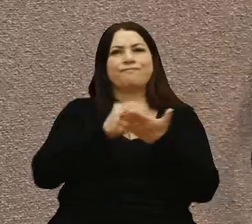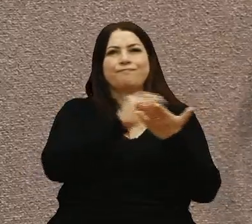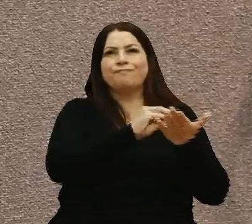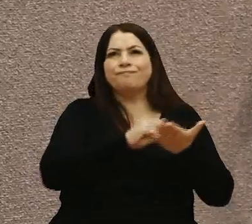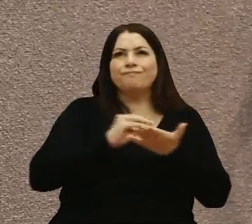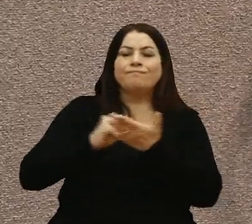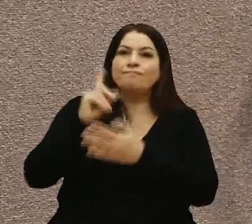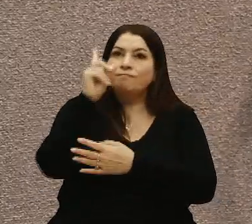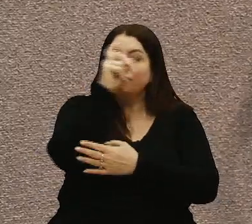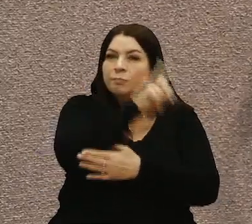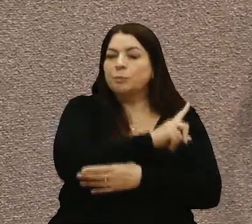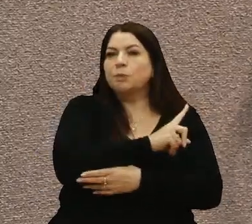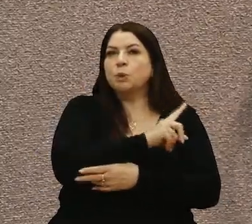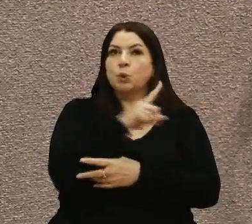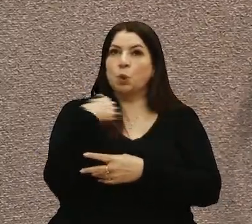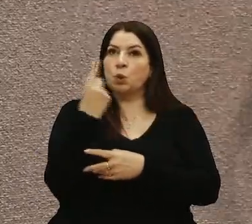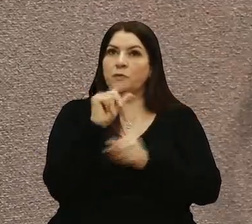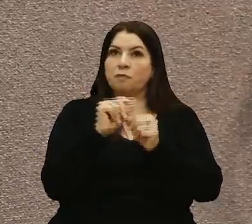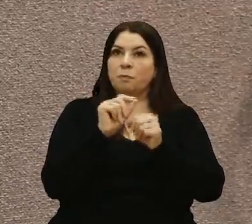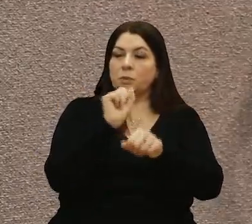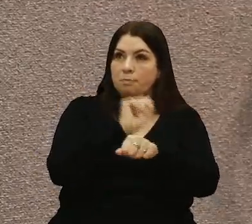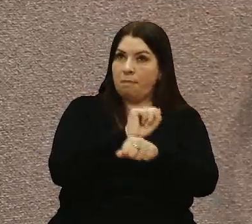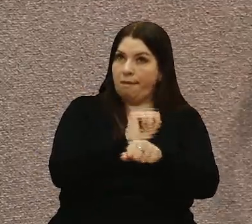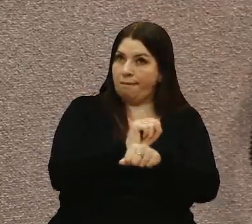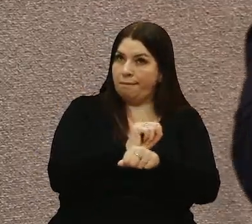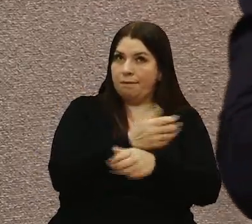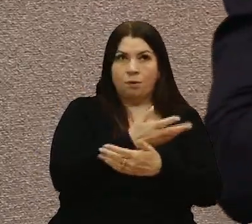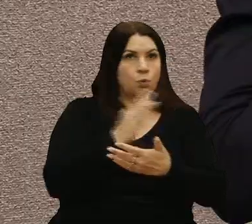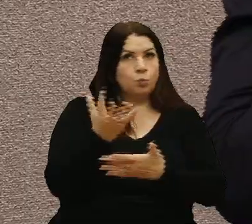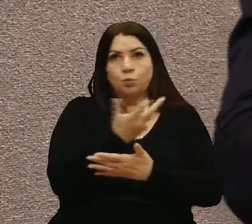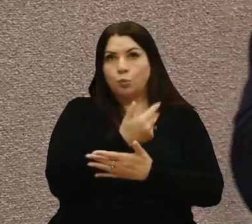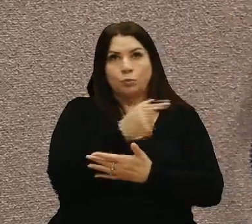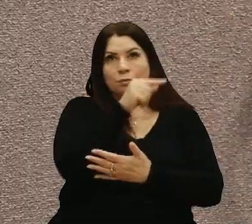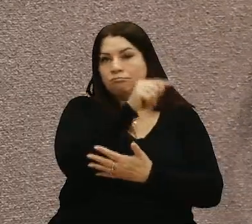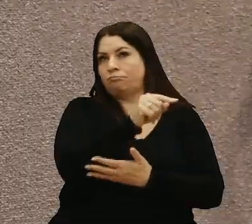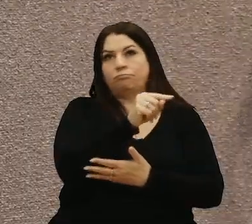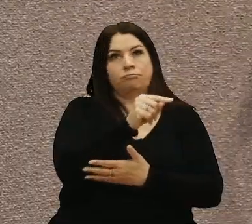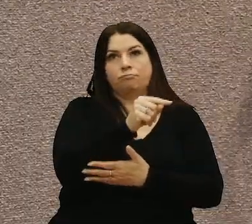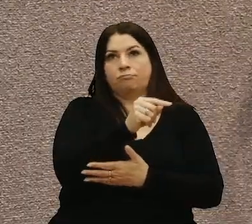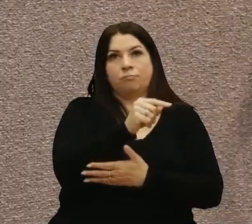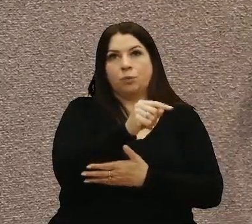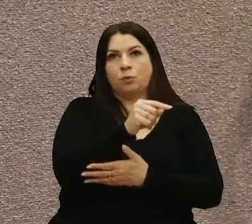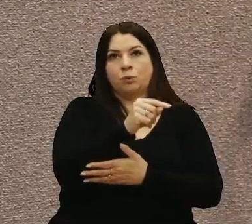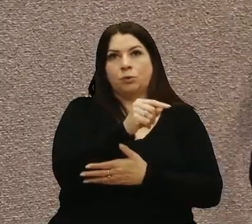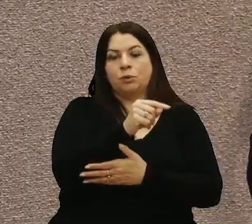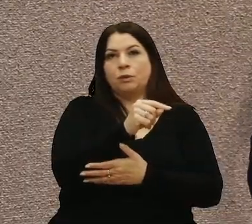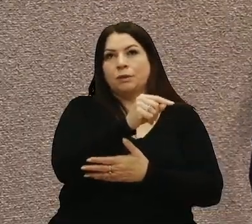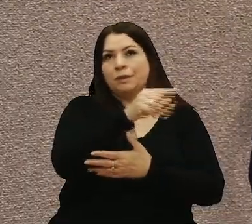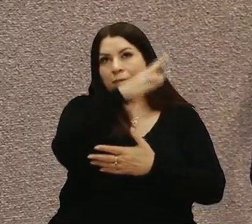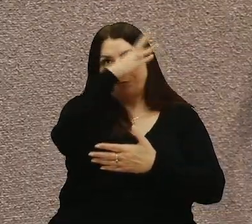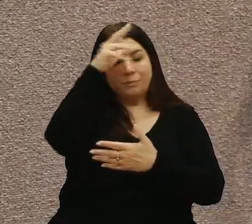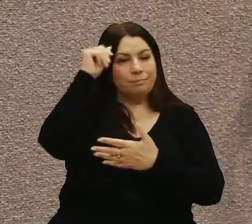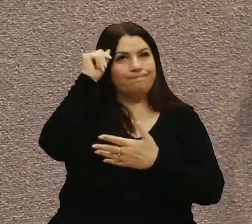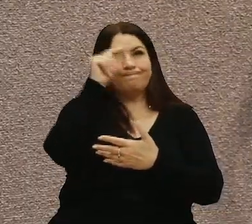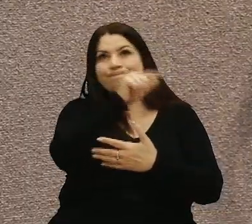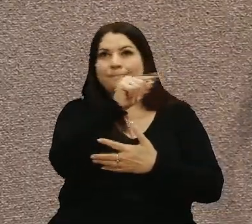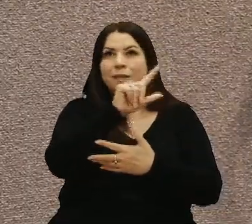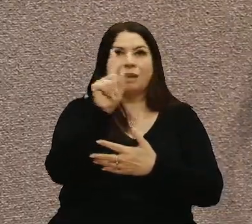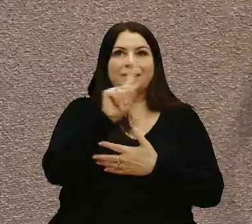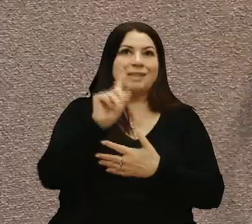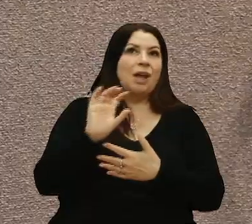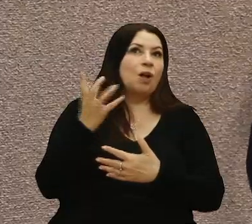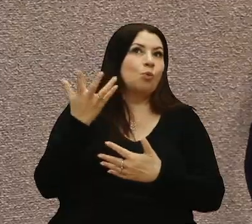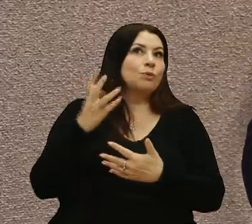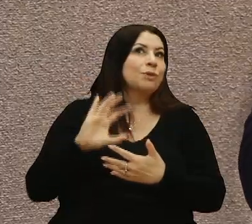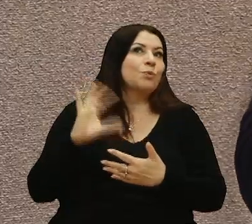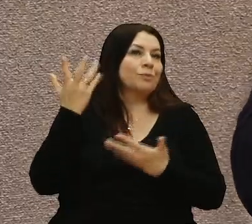tantas dificuldades, que se nós formos esperar tudo por conta do município e do poder público, às vezes as coisas não acontecem.